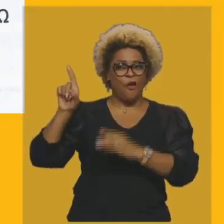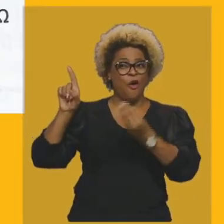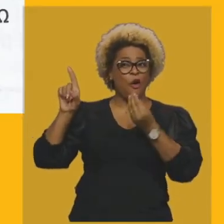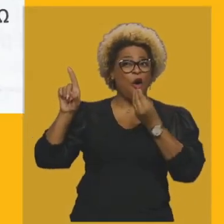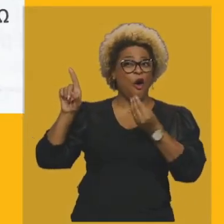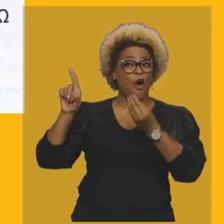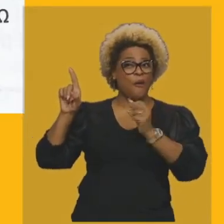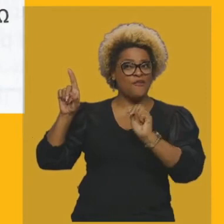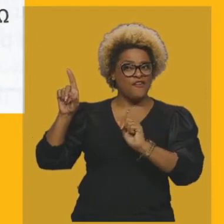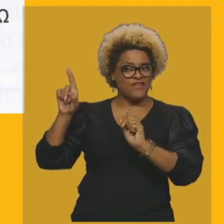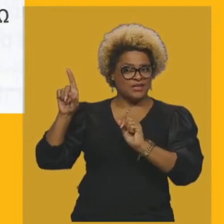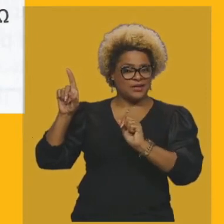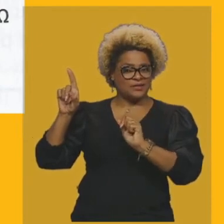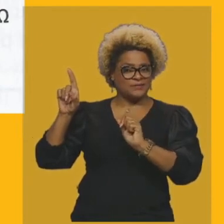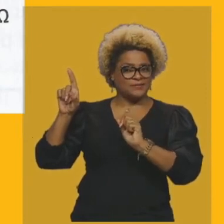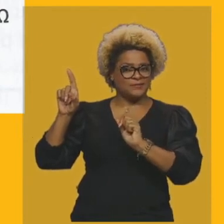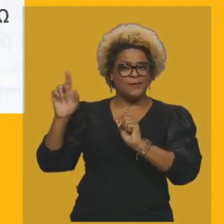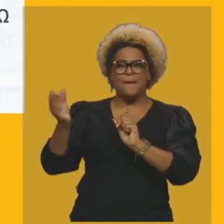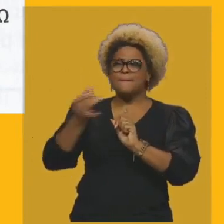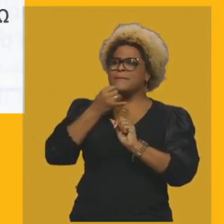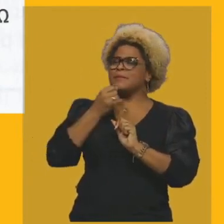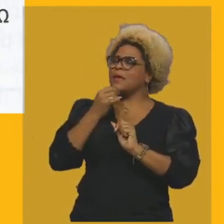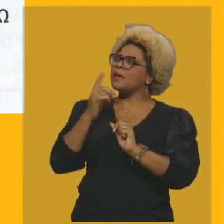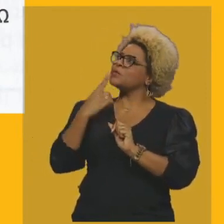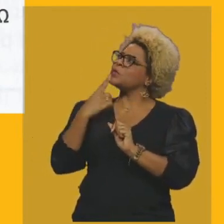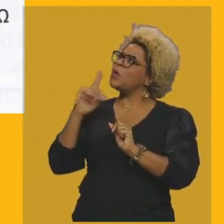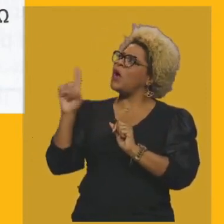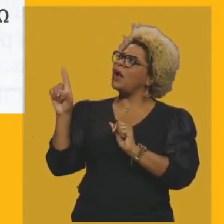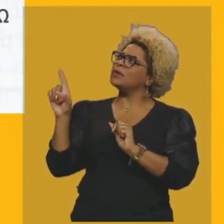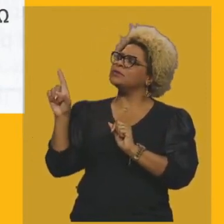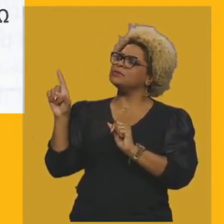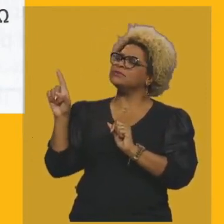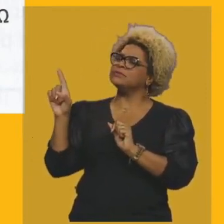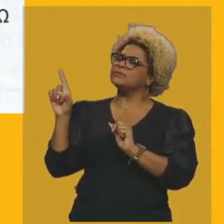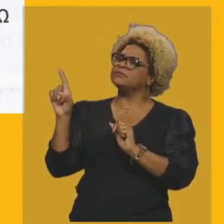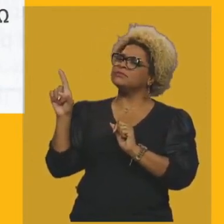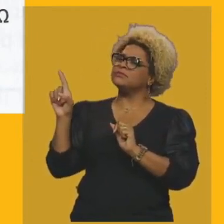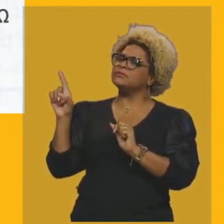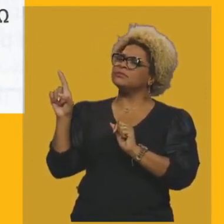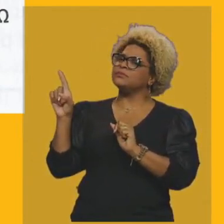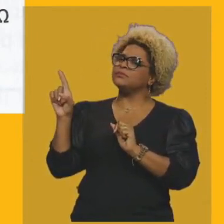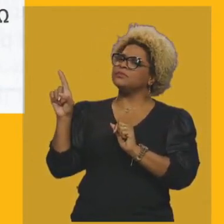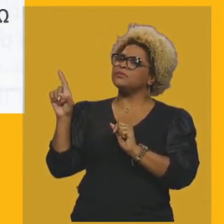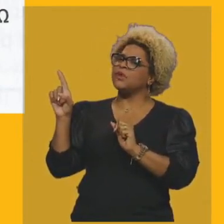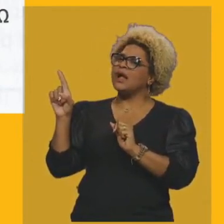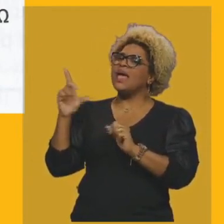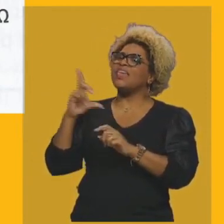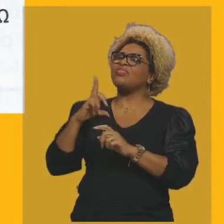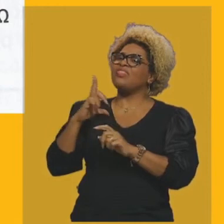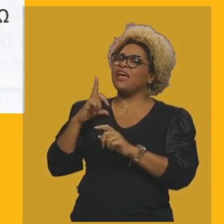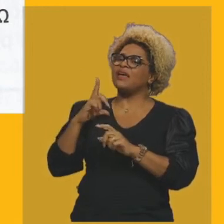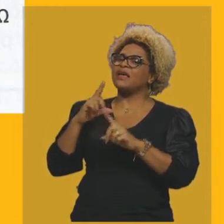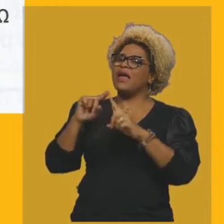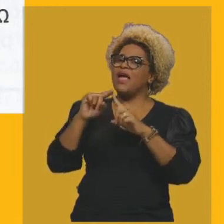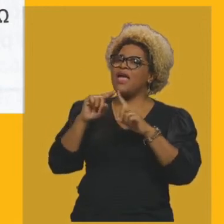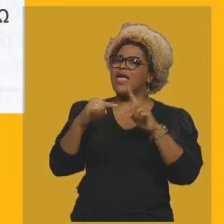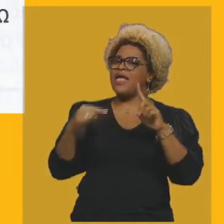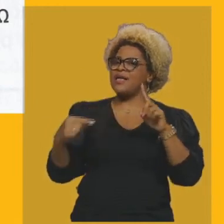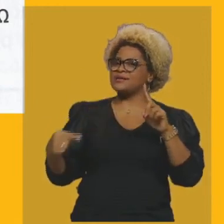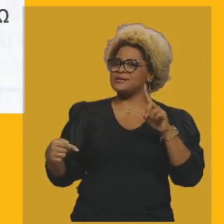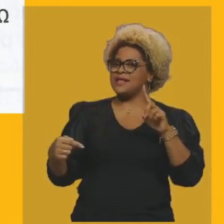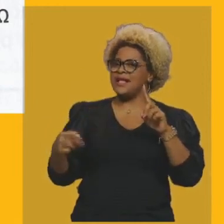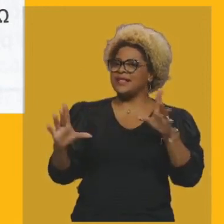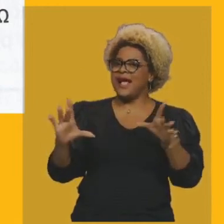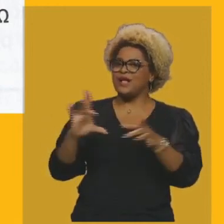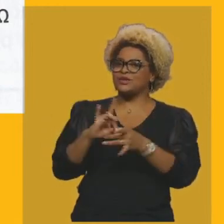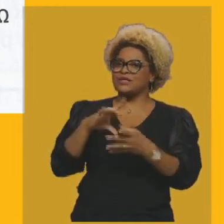primeiro exemplo é esse daqui, ó. Eu coloquei algumas resistências numa associação mista e temos aqui uma chave S, que está